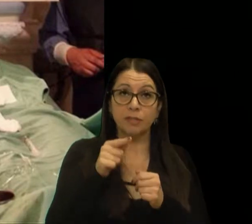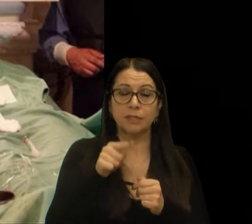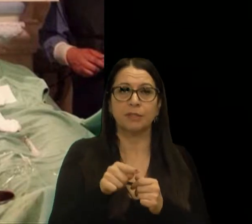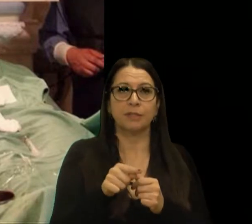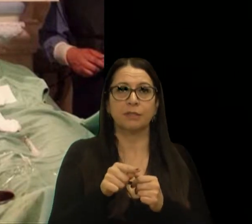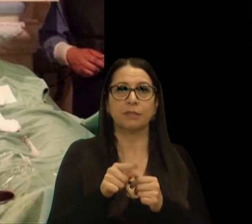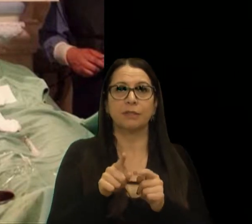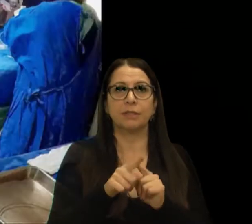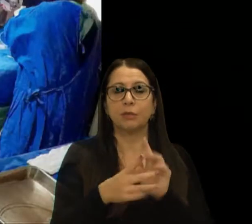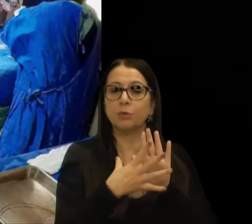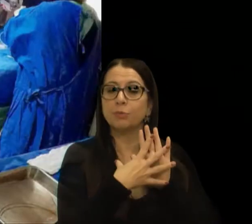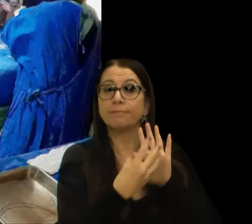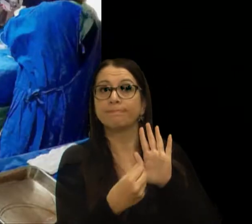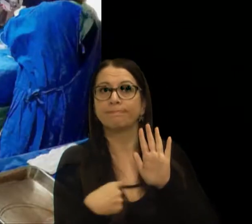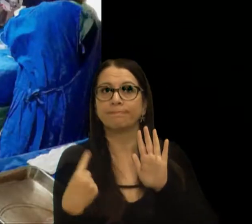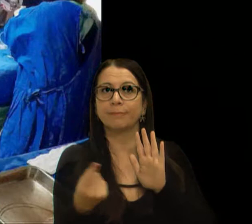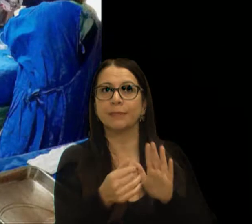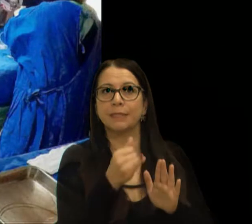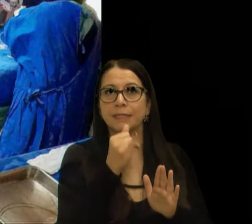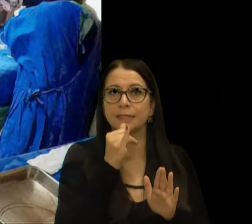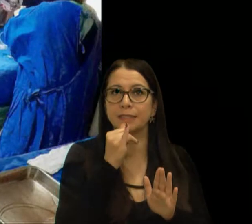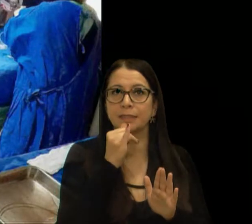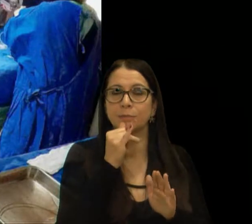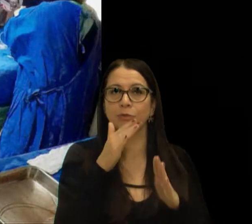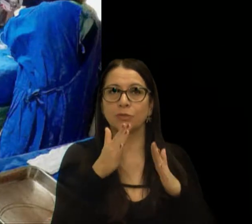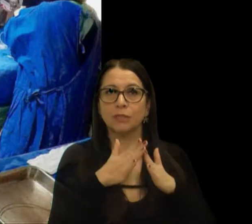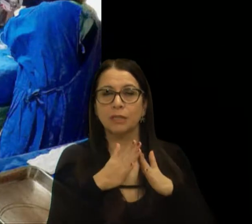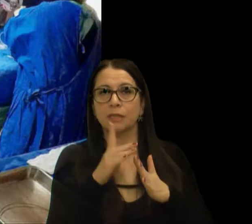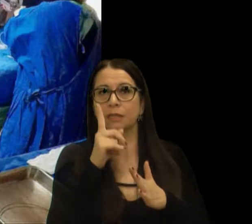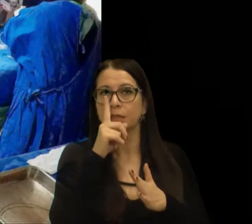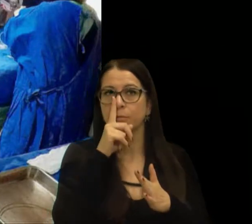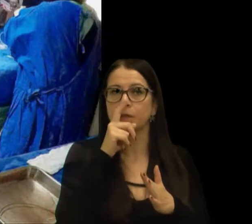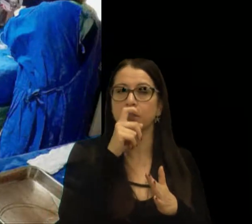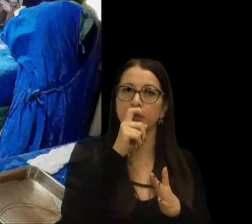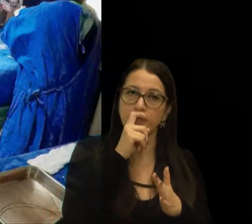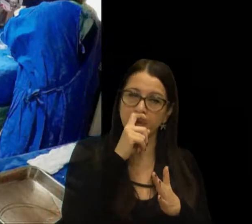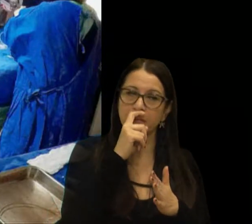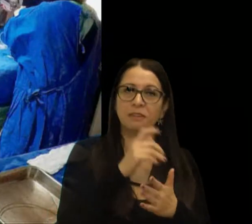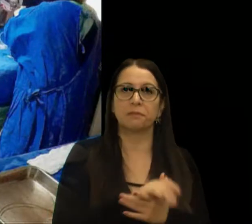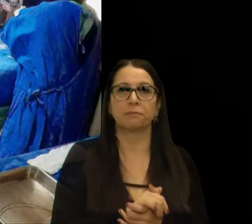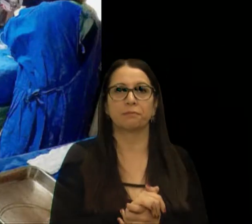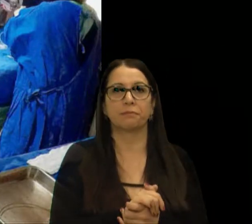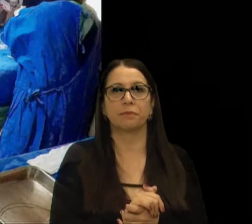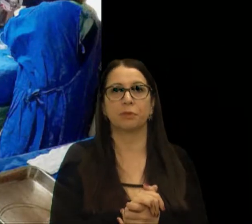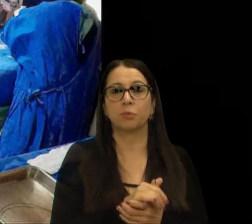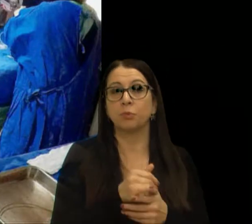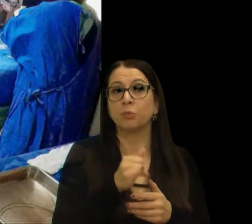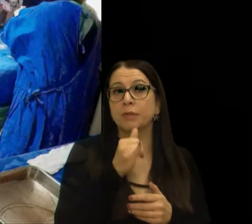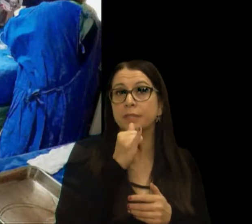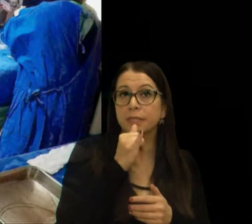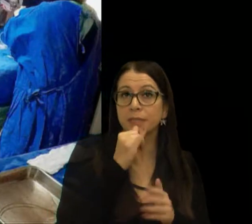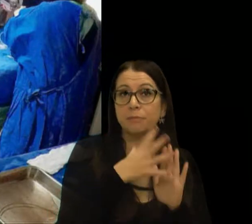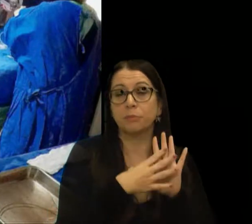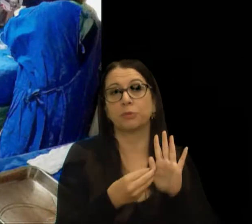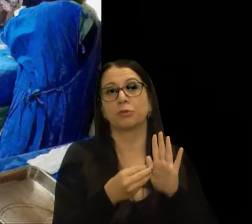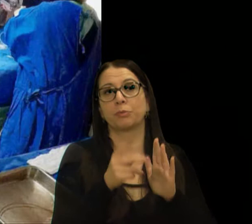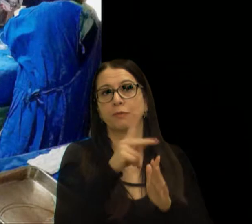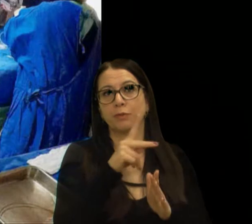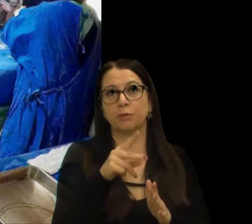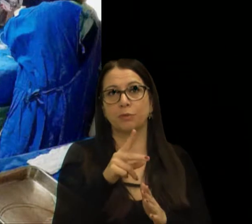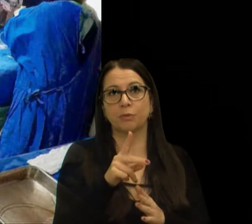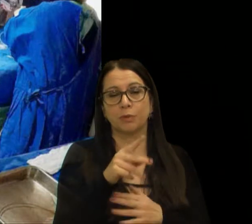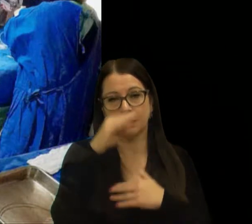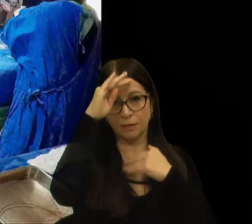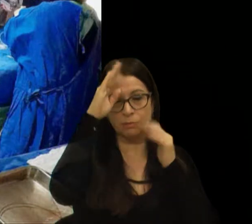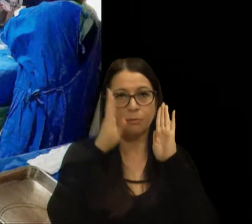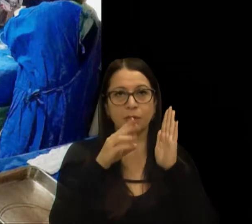me espelho em exemplos de casa, do pai, da mãe, exemplos de professores. A irmã Renata,